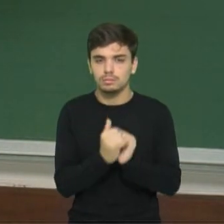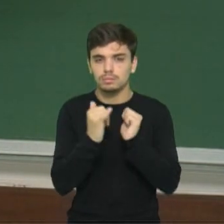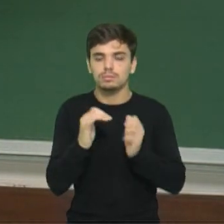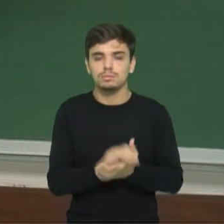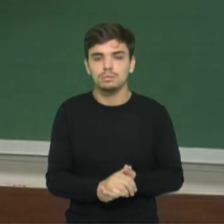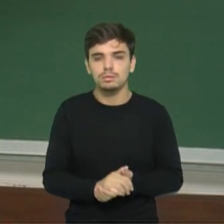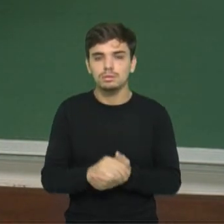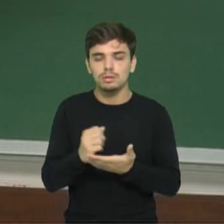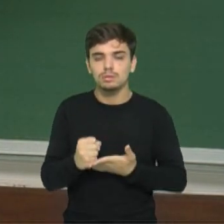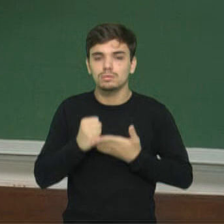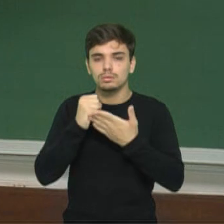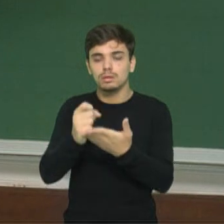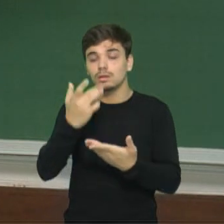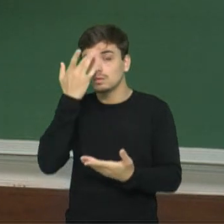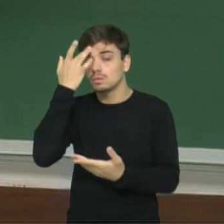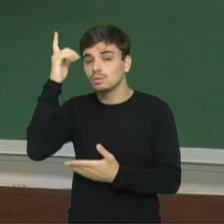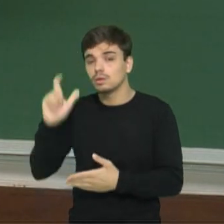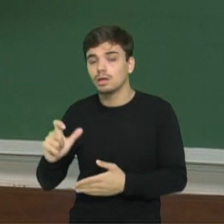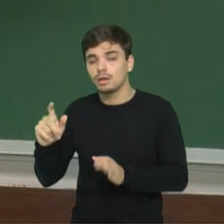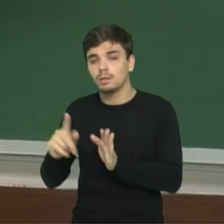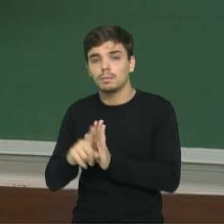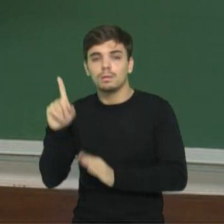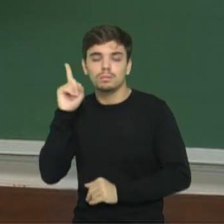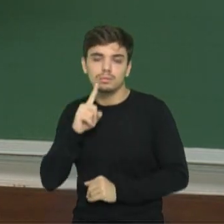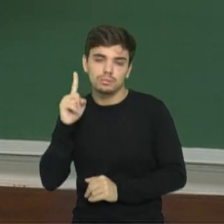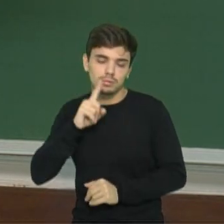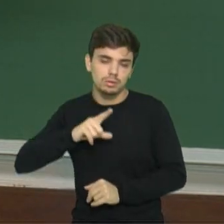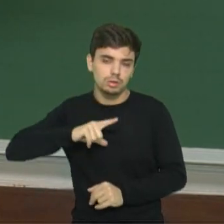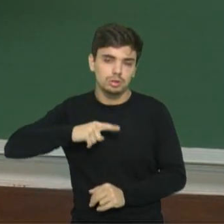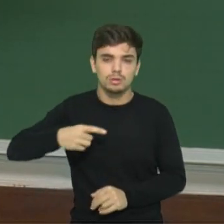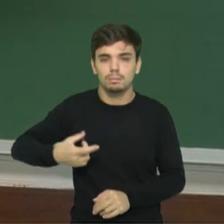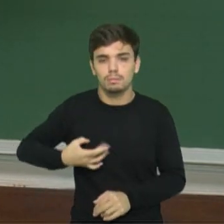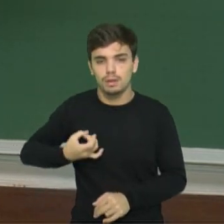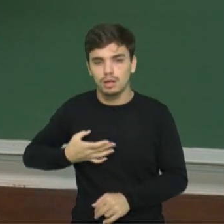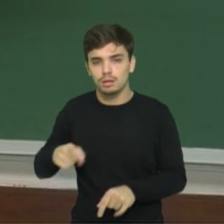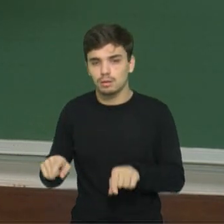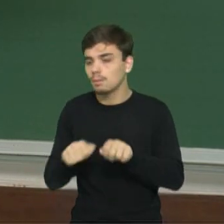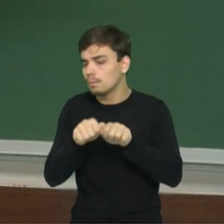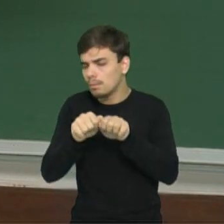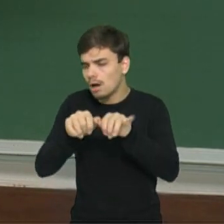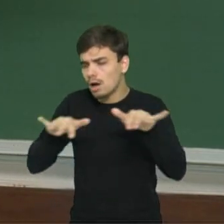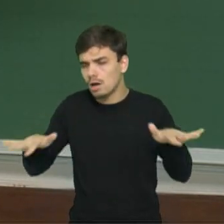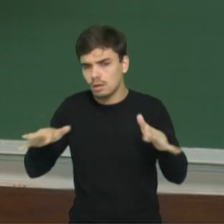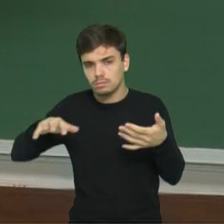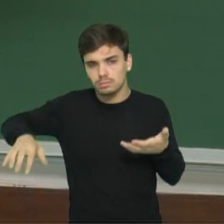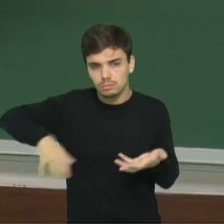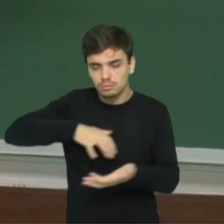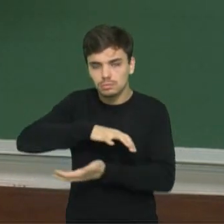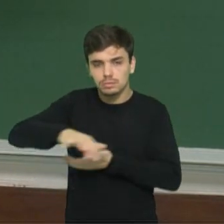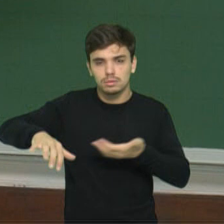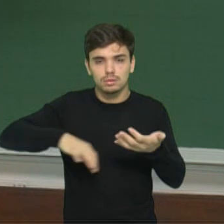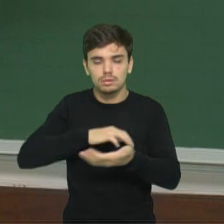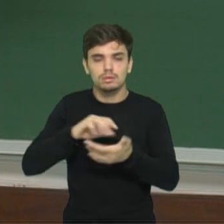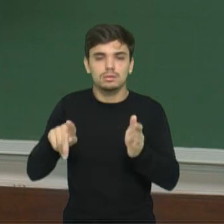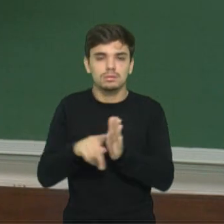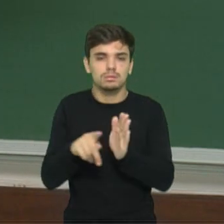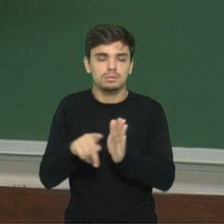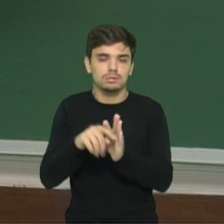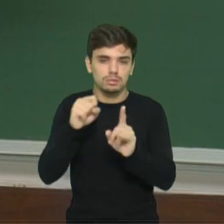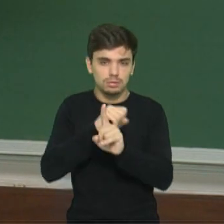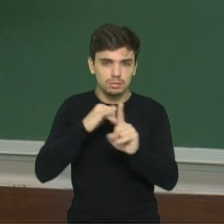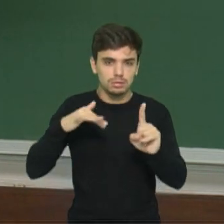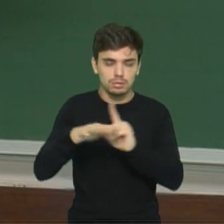o apoio dos Estados Unidos, que temia o crescimento da a expansão desse movimento de cunho socialista no Uruguai,